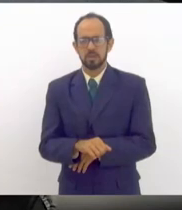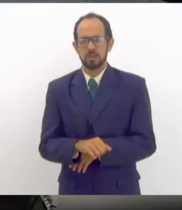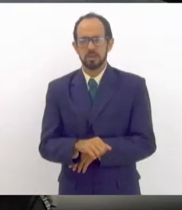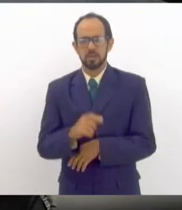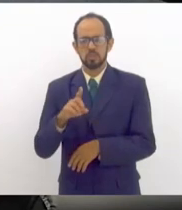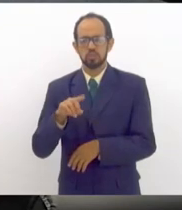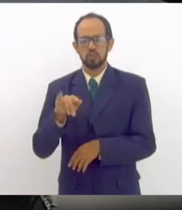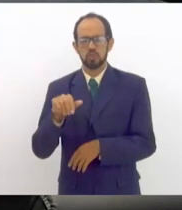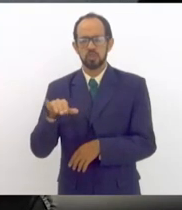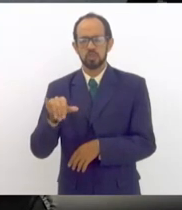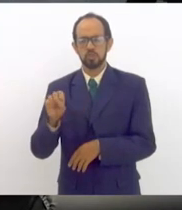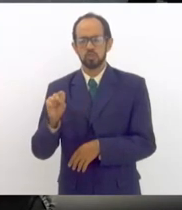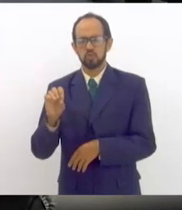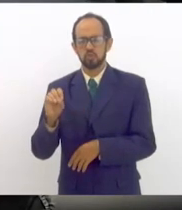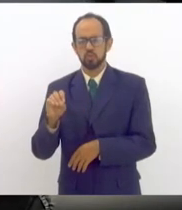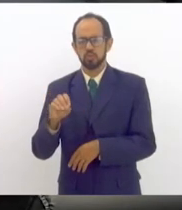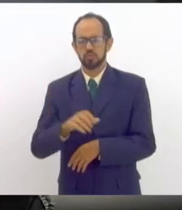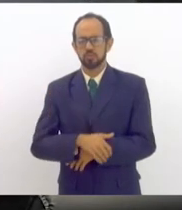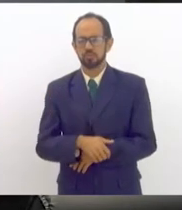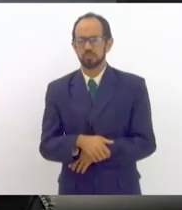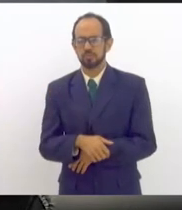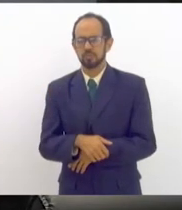Dionísio Lins